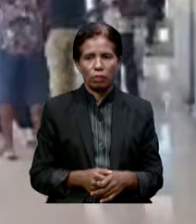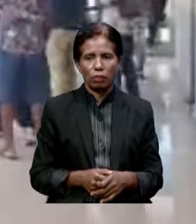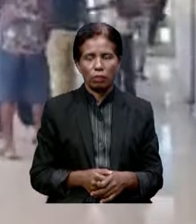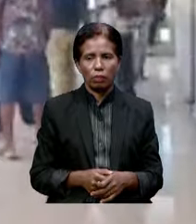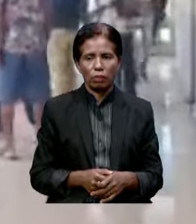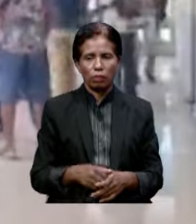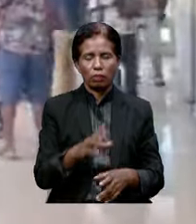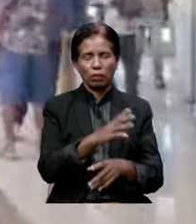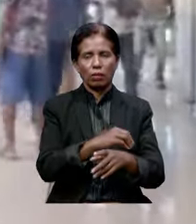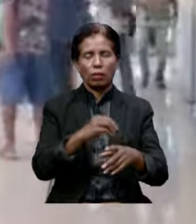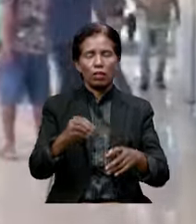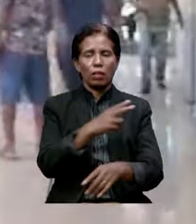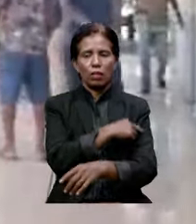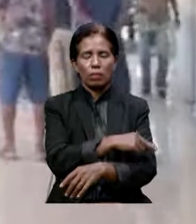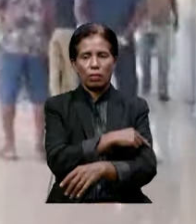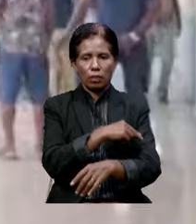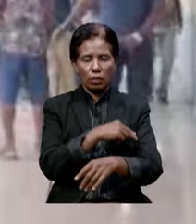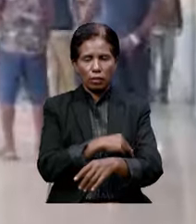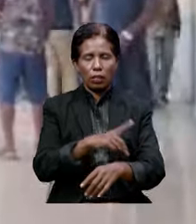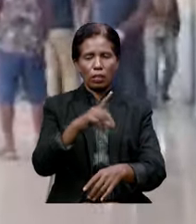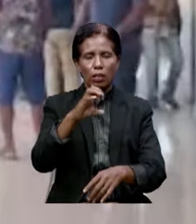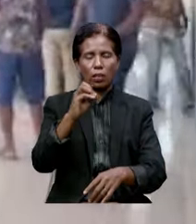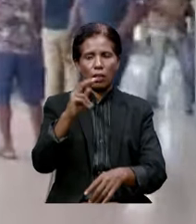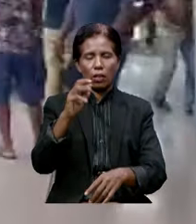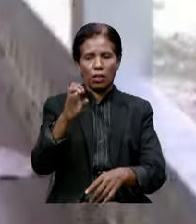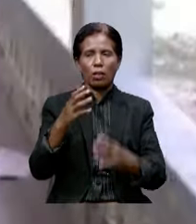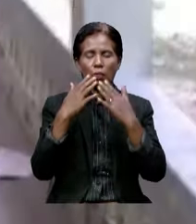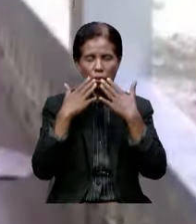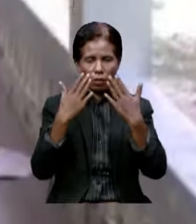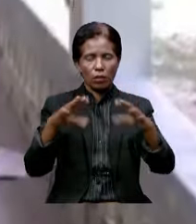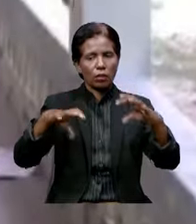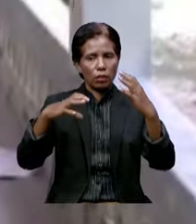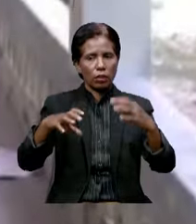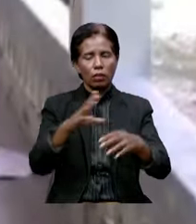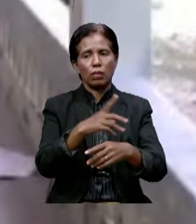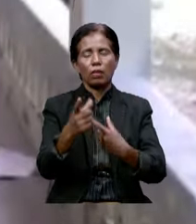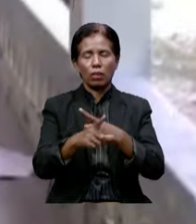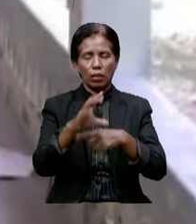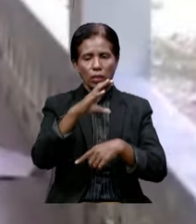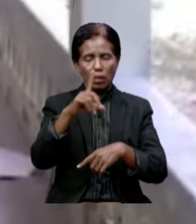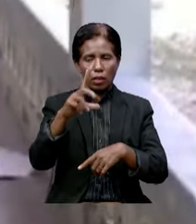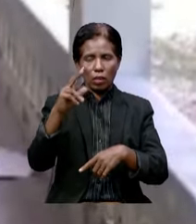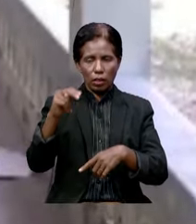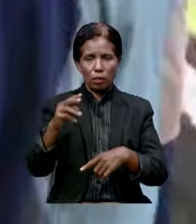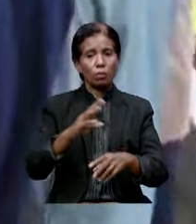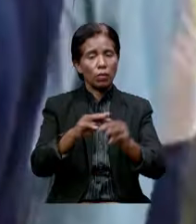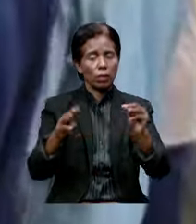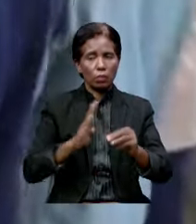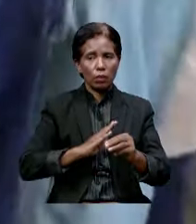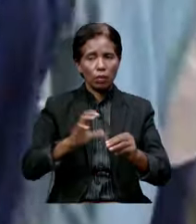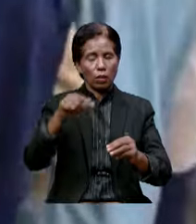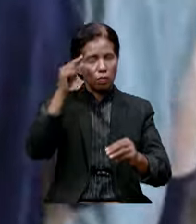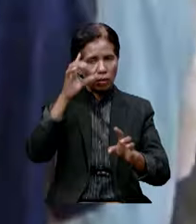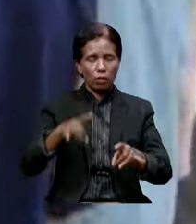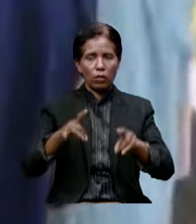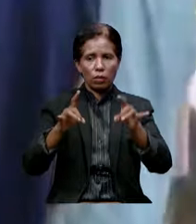Vogal Clínica Veterano David Alex Daitula, Leonel Guterres, agradece ao Conselho Combatentes Libertação Nacional Município Baucau, Governo Austrália, no Nova